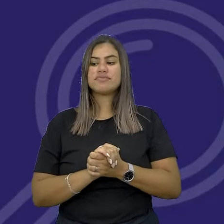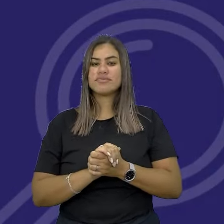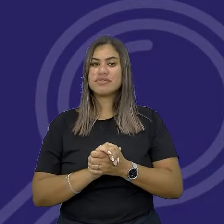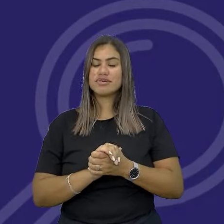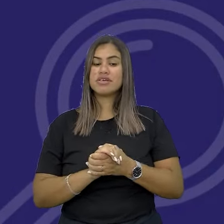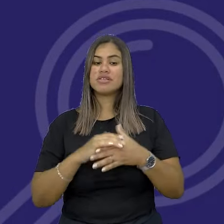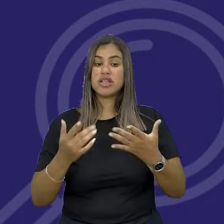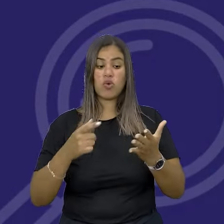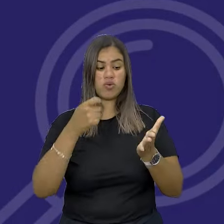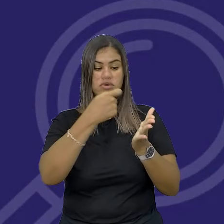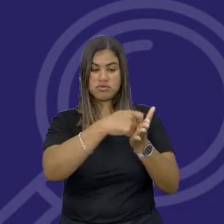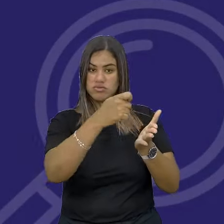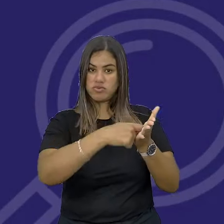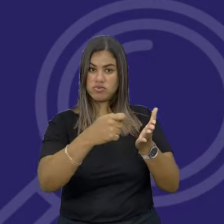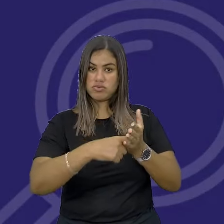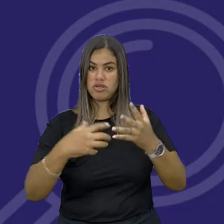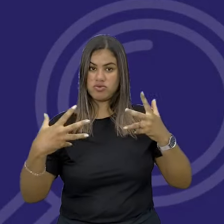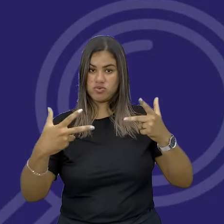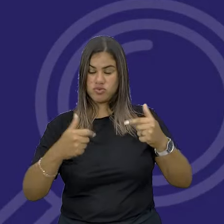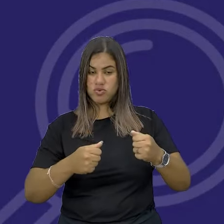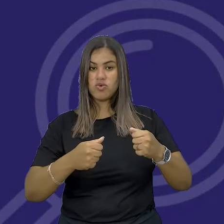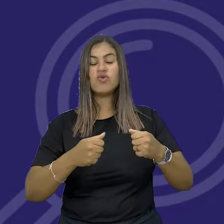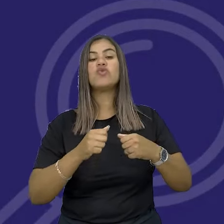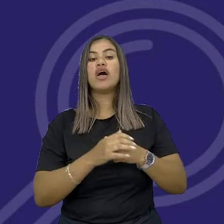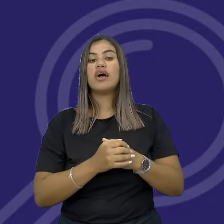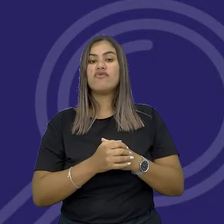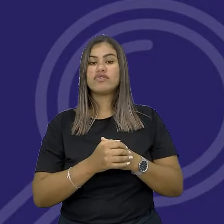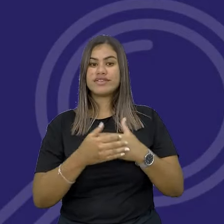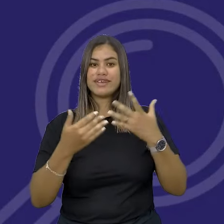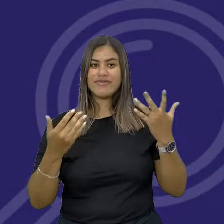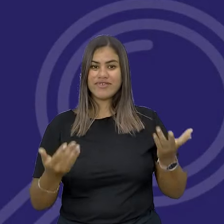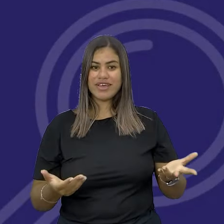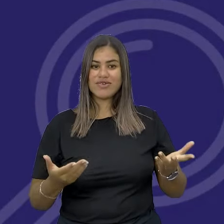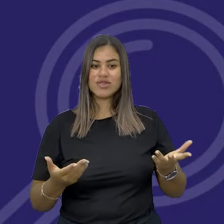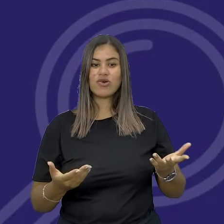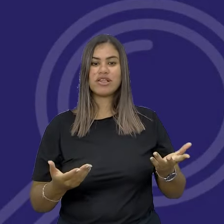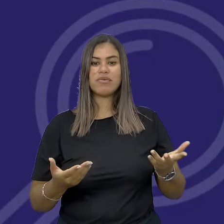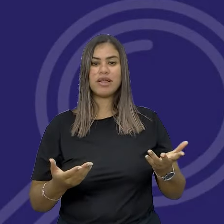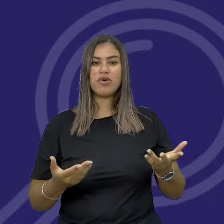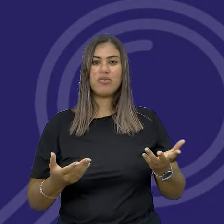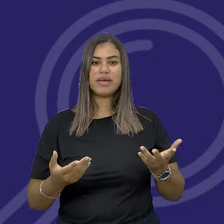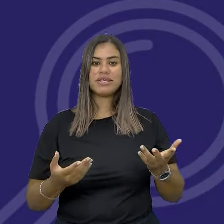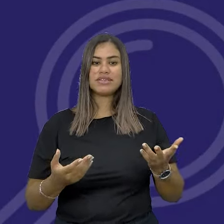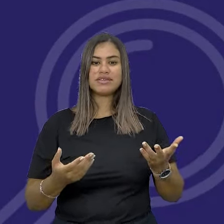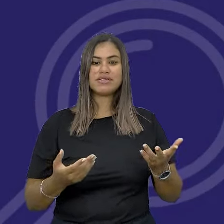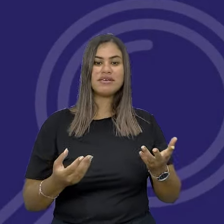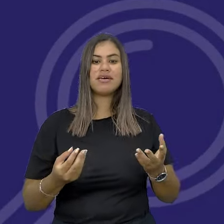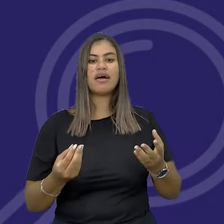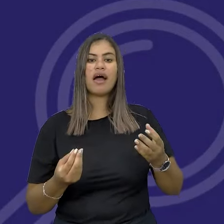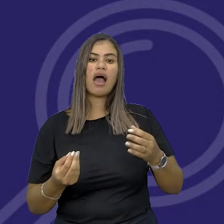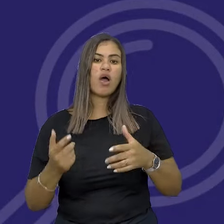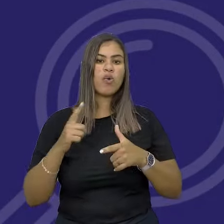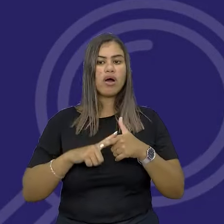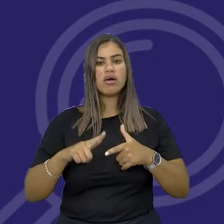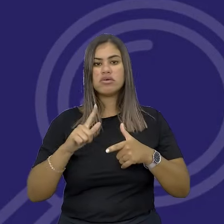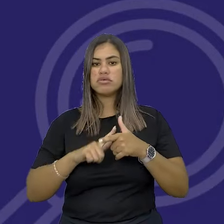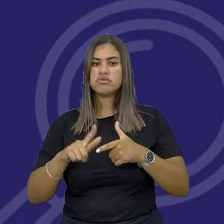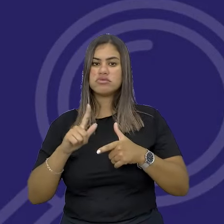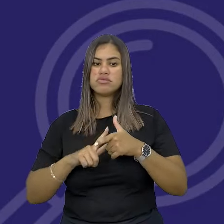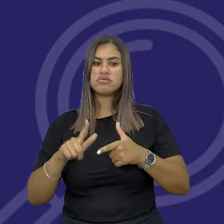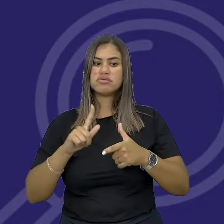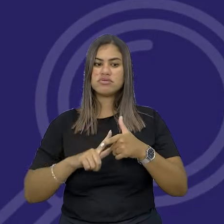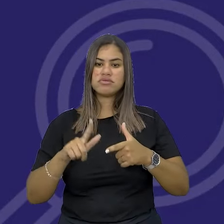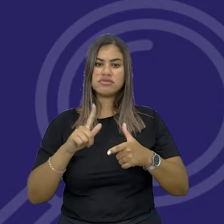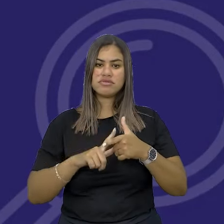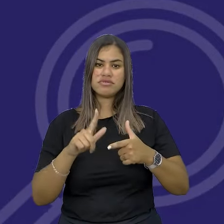vai registrar todas essas falas e vai fazer de maneira matematicamente estruturada a resolução da situação-problema, destacando as diferentes